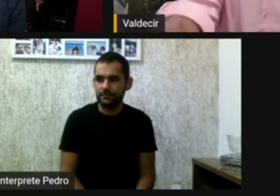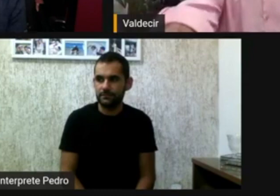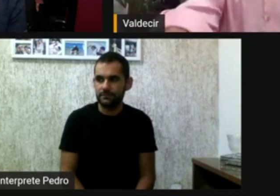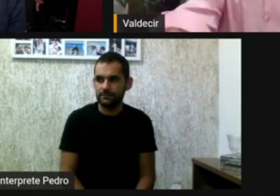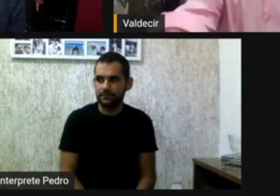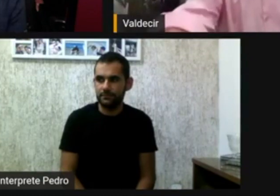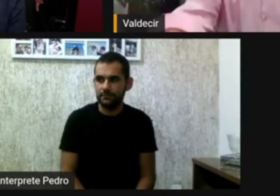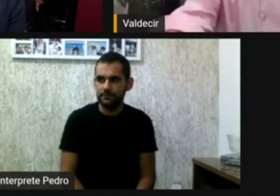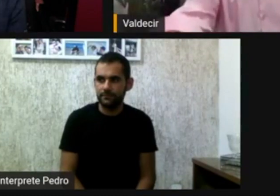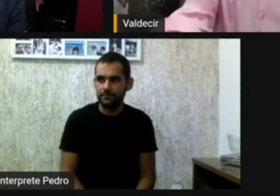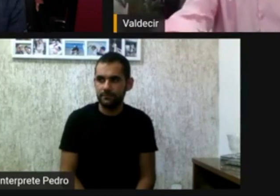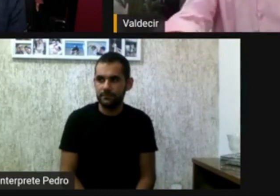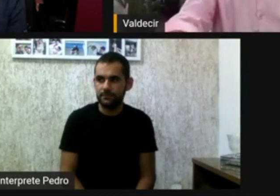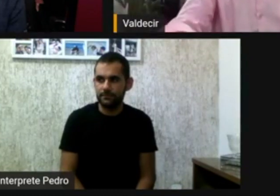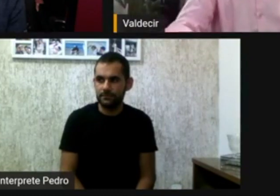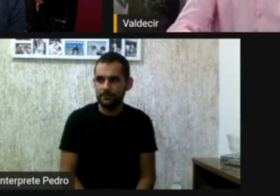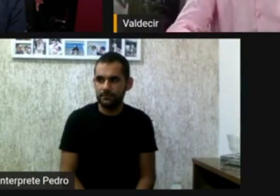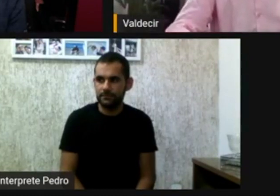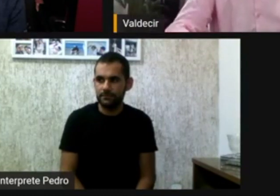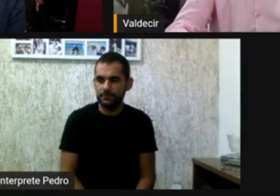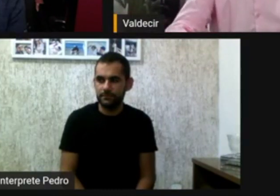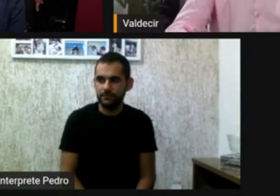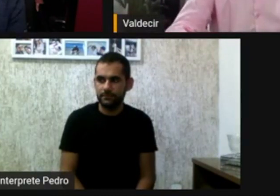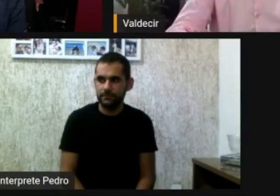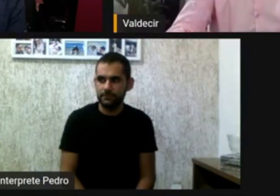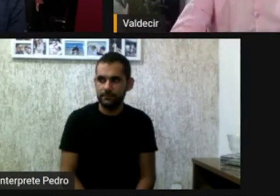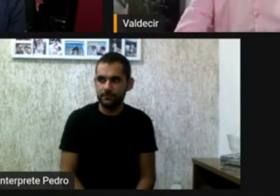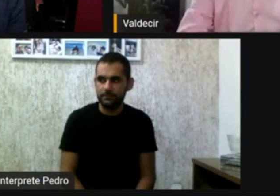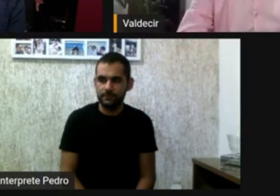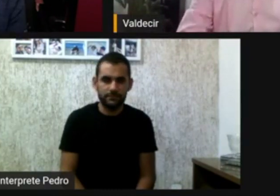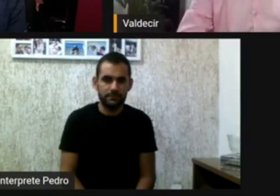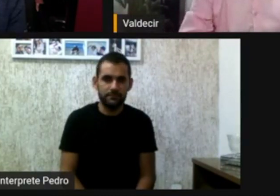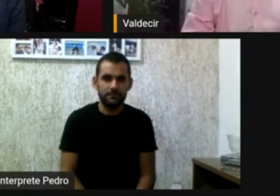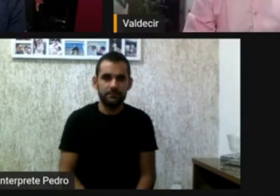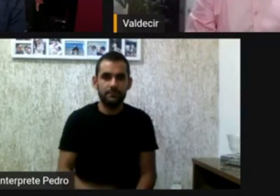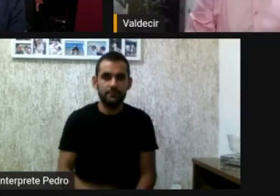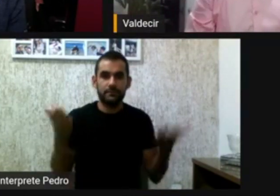Não, Wi-Fi desativado, ativa o Wi-Fi. Não, só ativar o Wi-Fi.